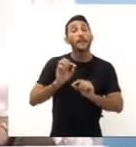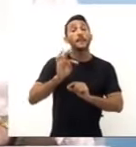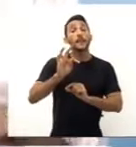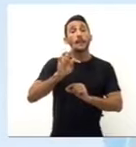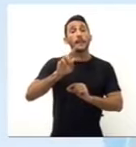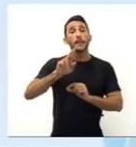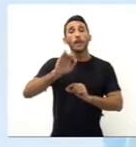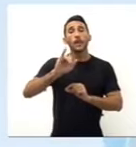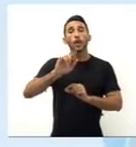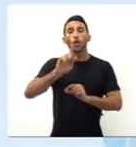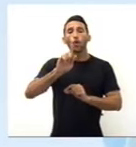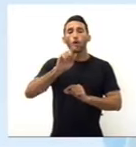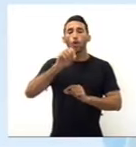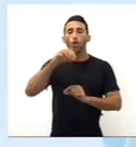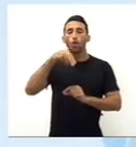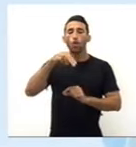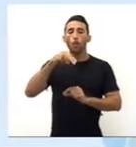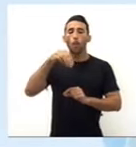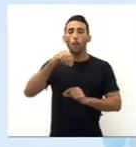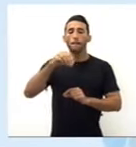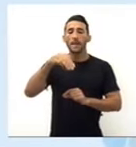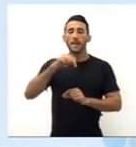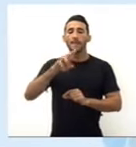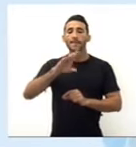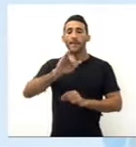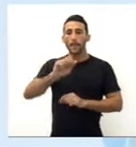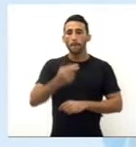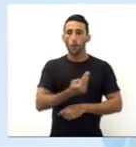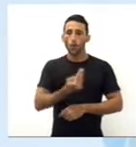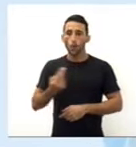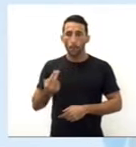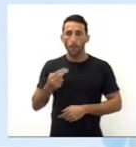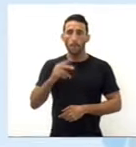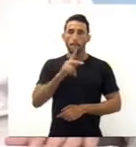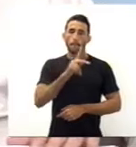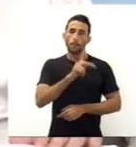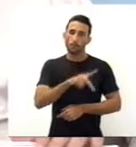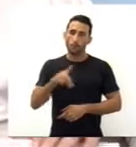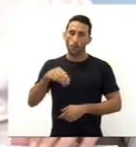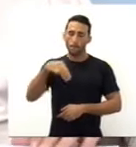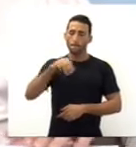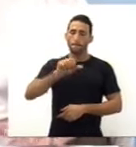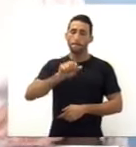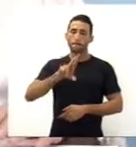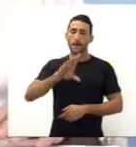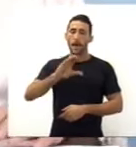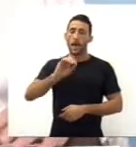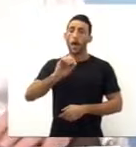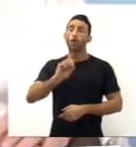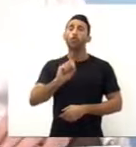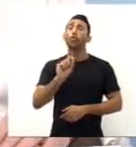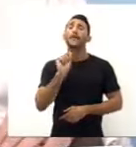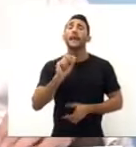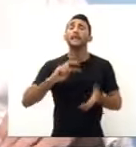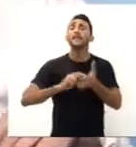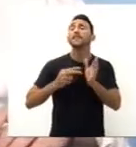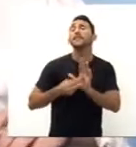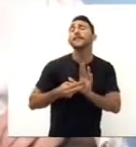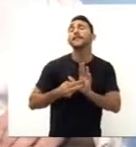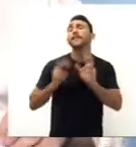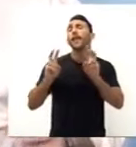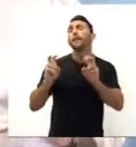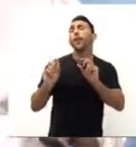trigonometria. Meu nome, Marcos José Traude, tá? Então, o que vem a ser trigonometria?